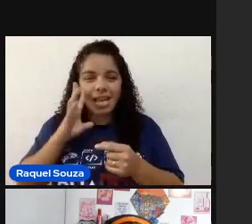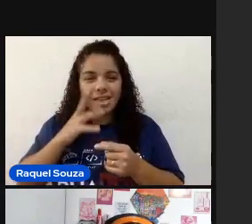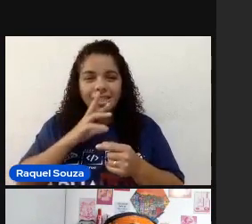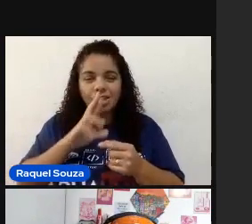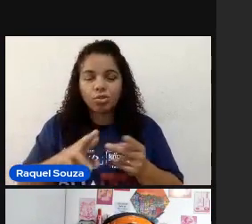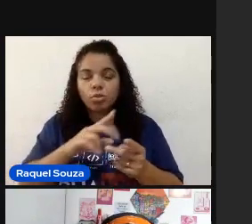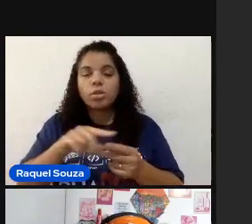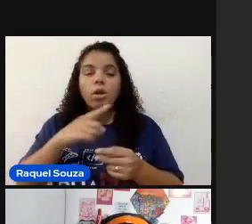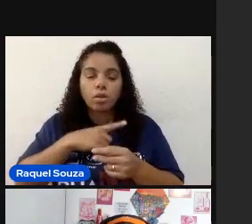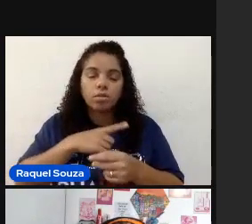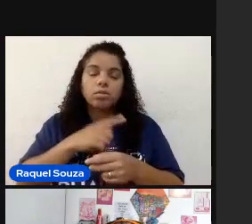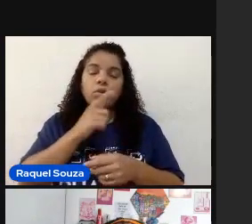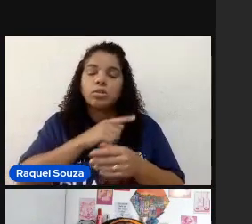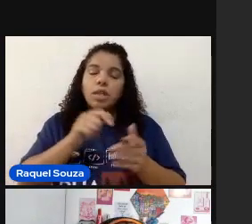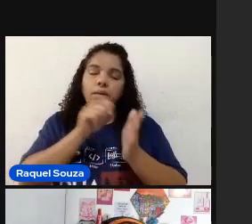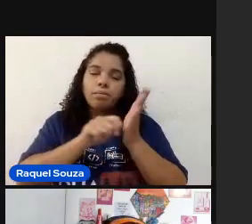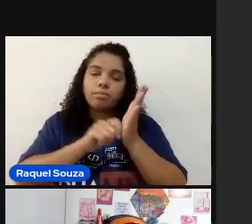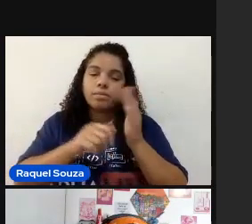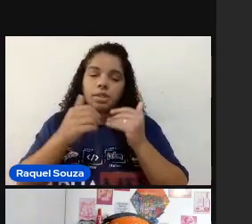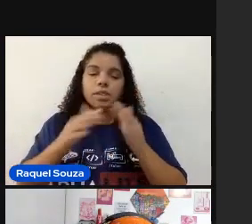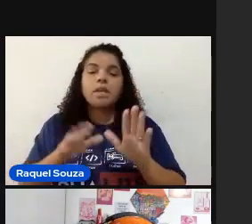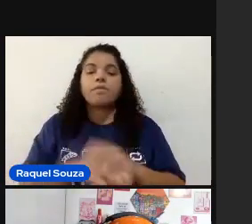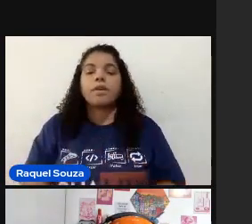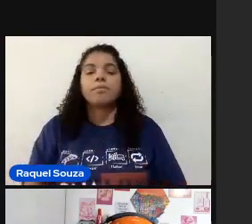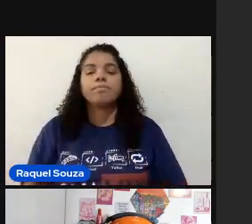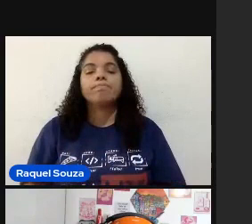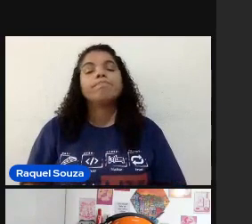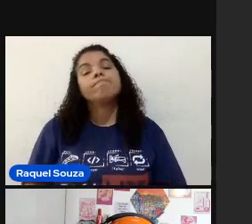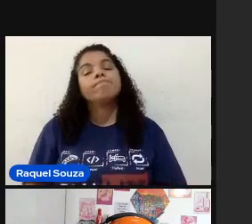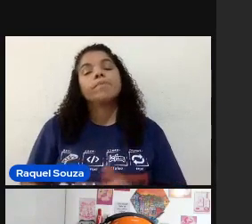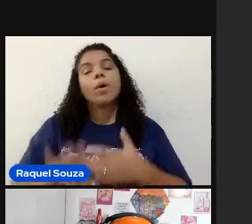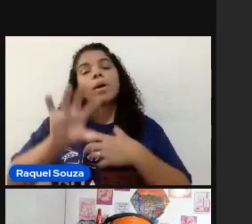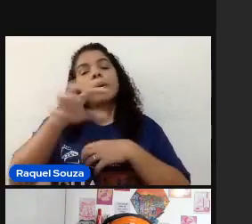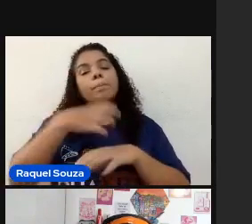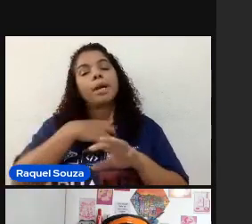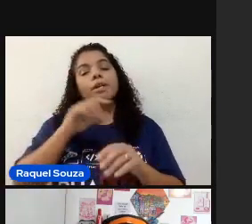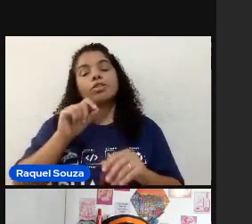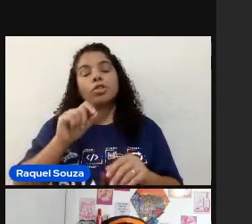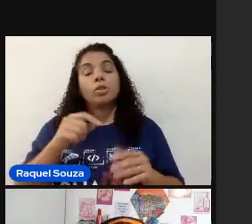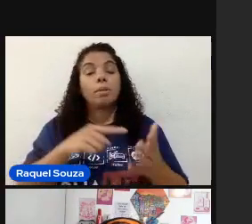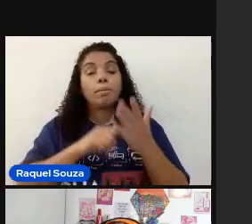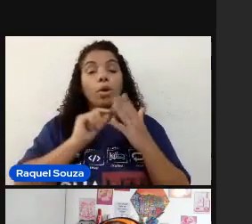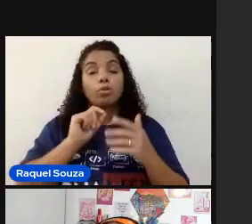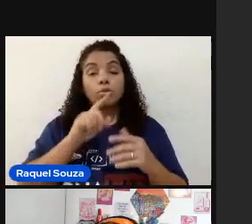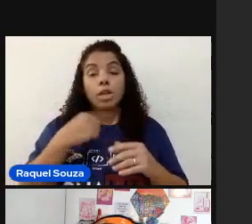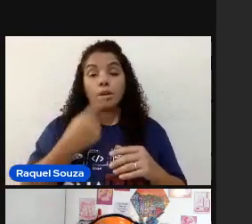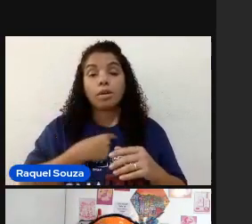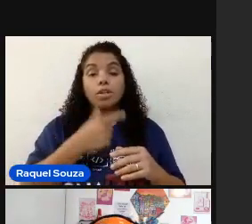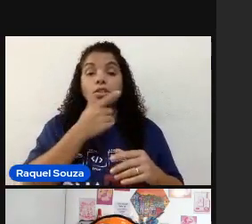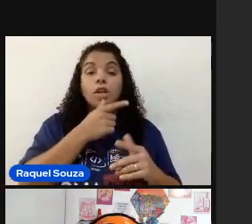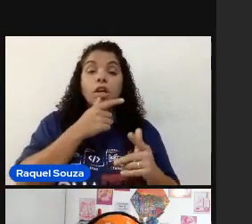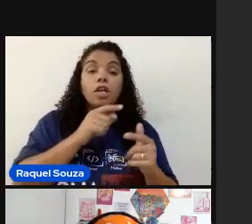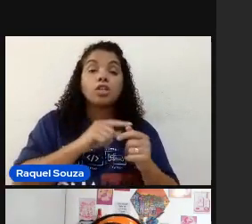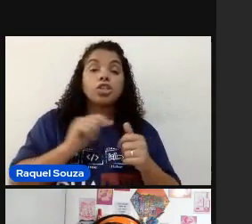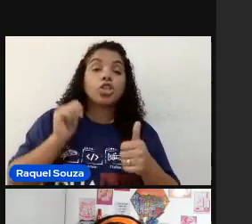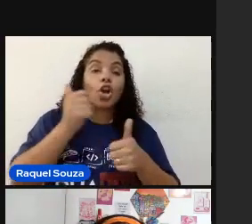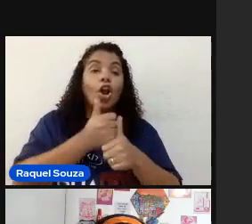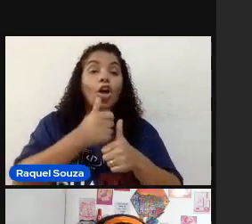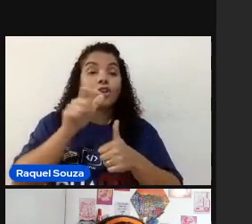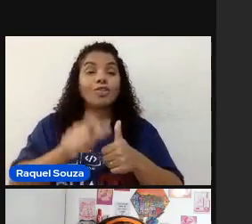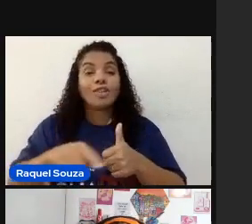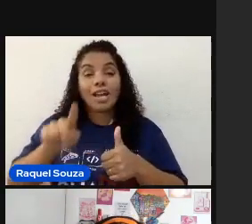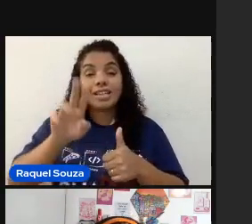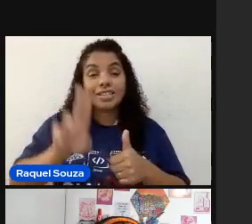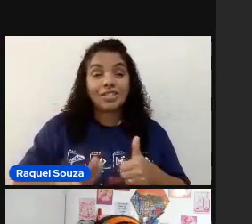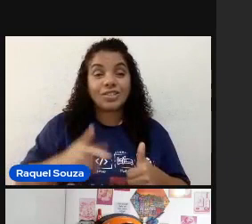começo a escrever. Então, aqui a empatia, ela nos sinaliza para que a gente se coloque no lugar desse usuário, para a gente